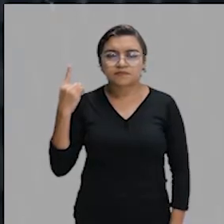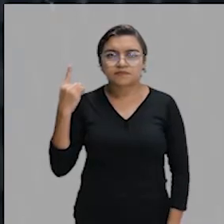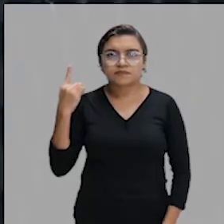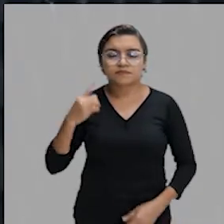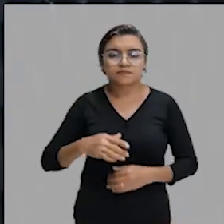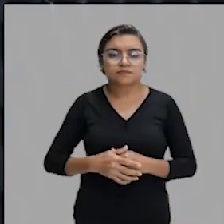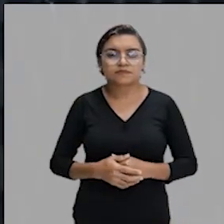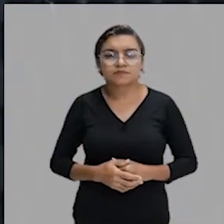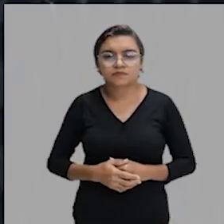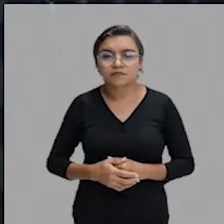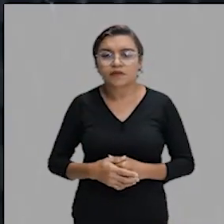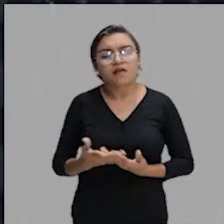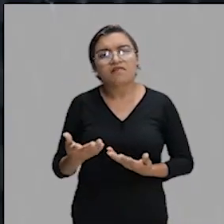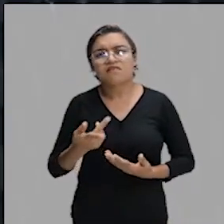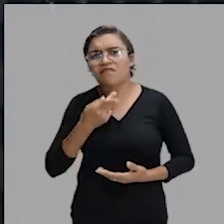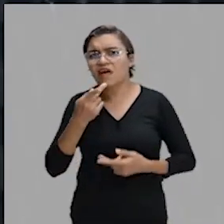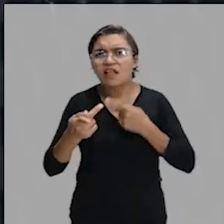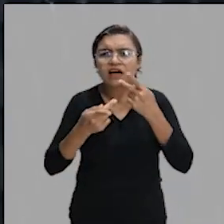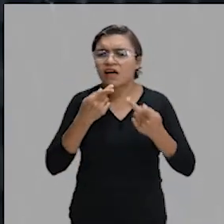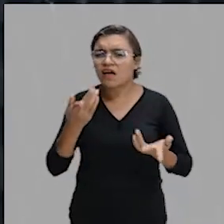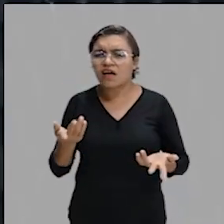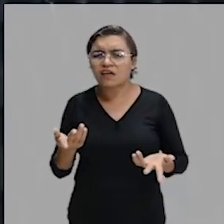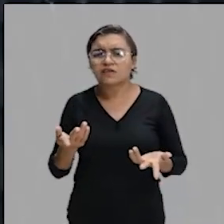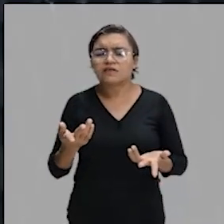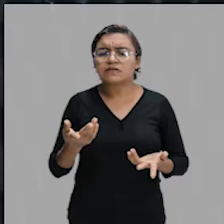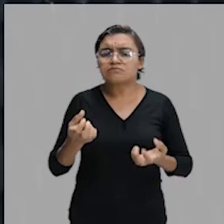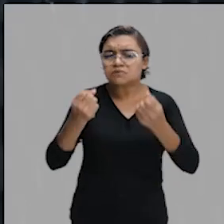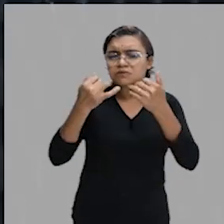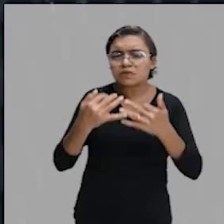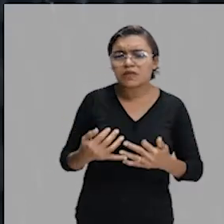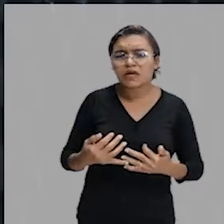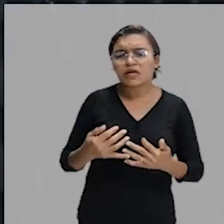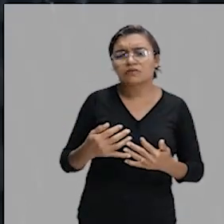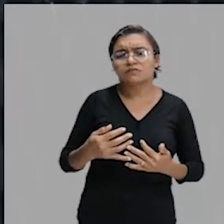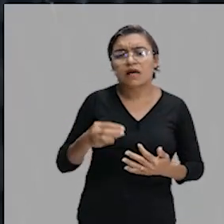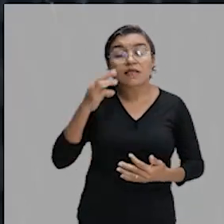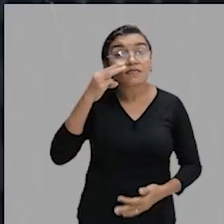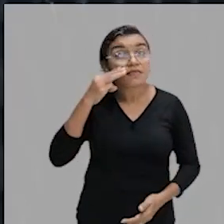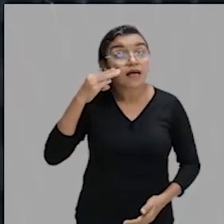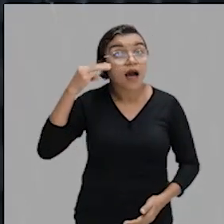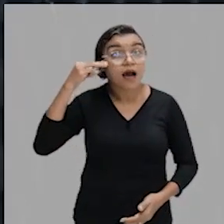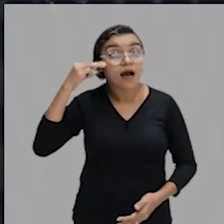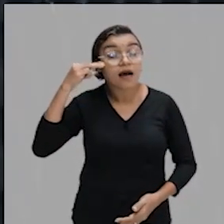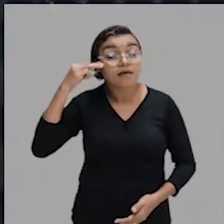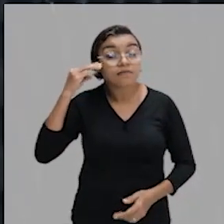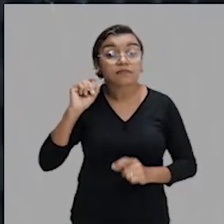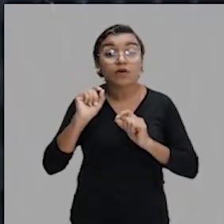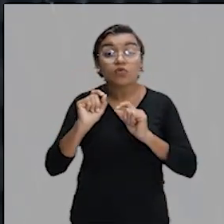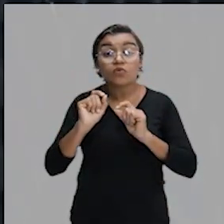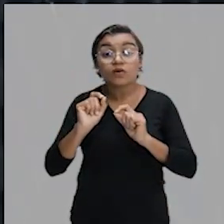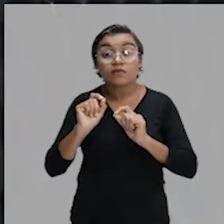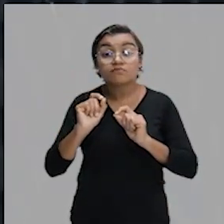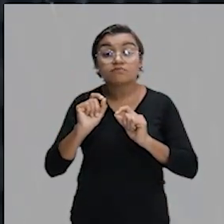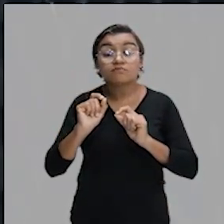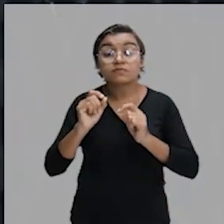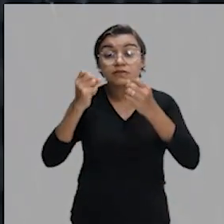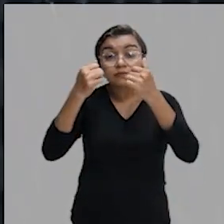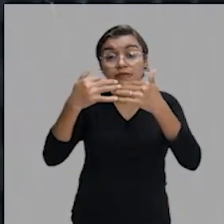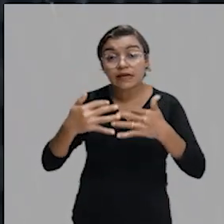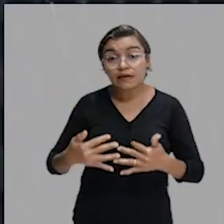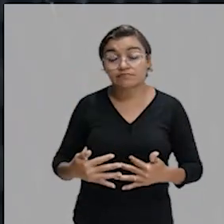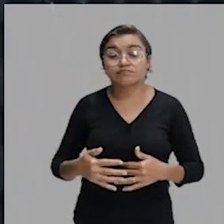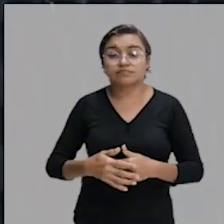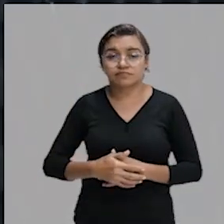falar muito, né, que a gente já sabe que é de Darwin que eles estão aqui se referindo. Alguns desses indícios são conhecidos desde Darwin, olha aqui, ó, tais